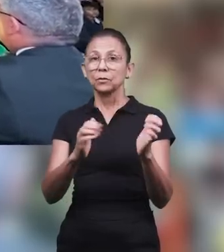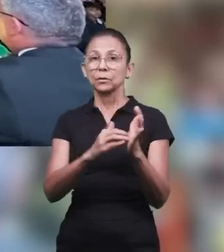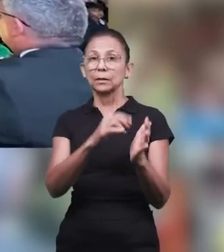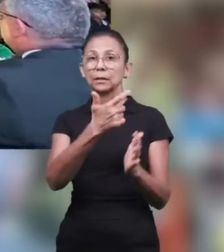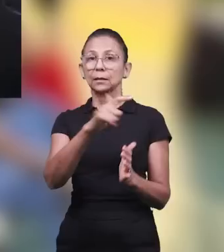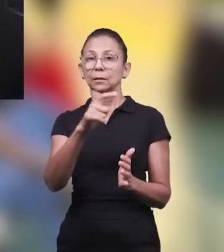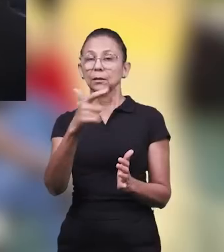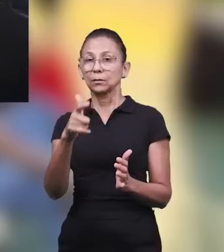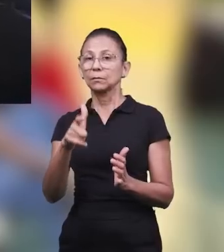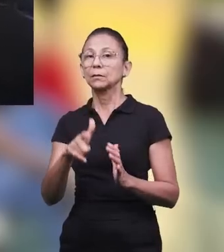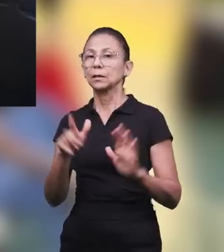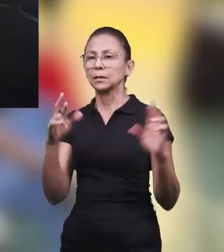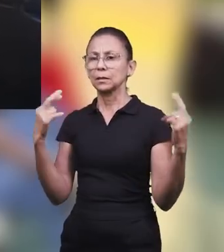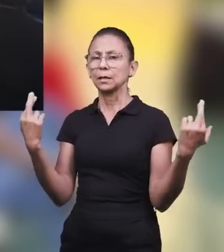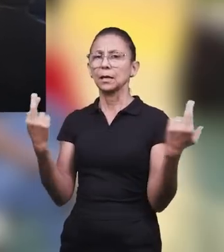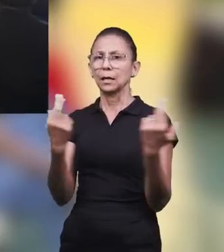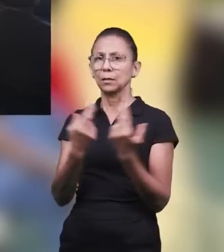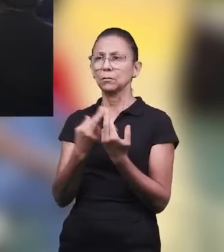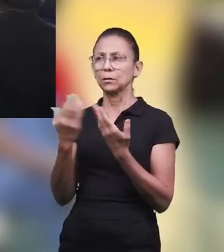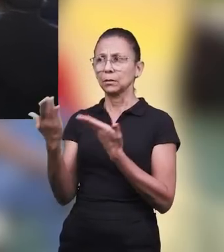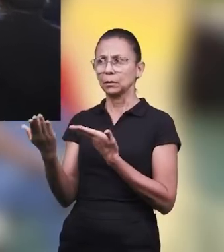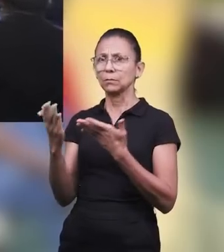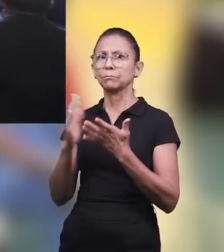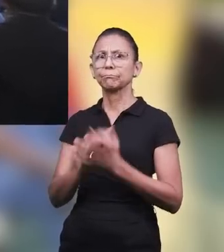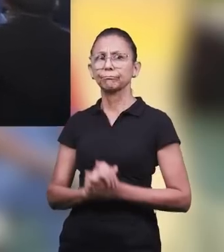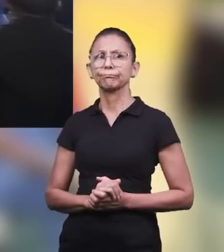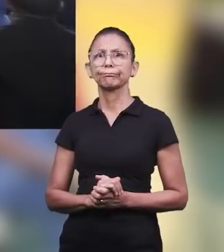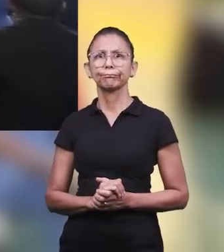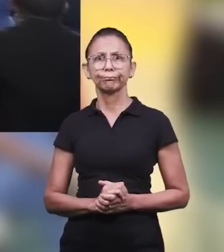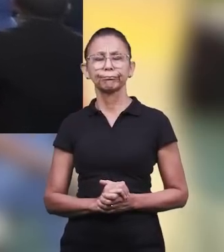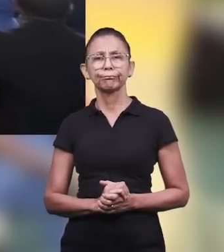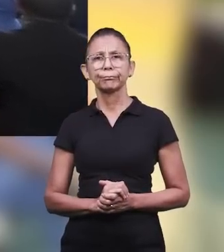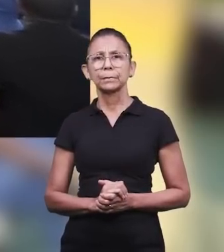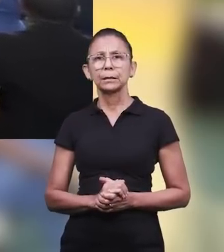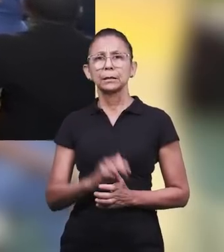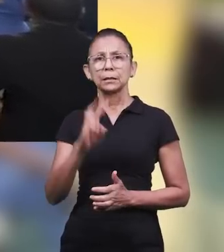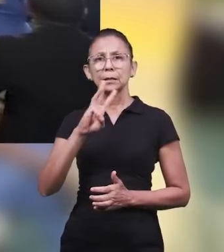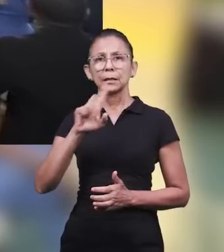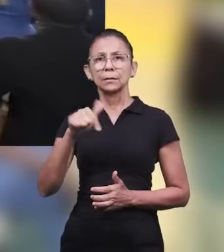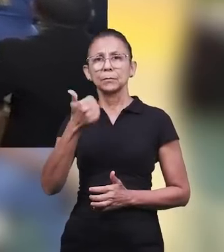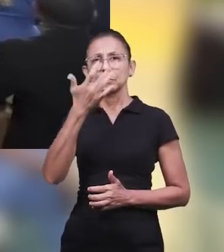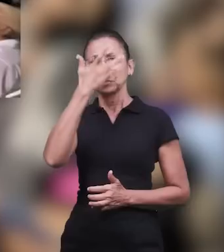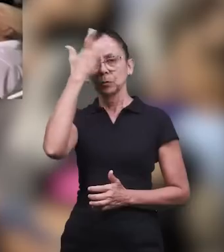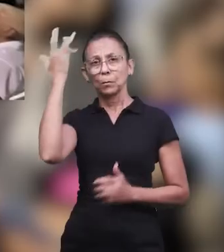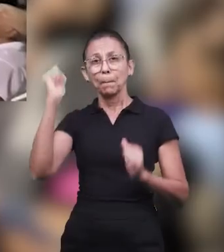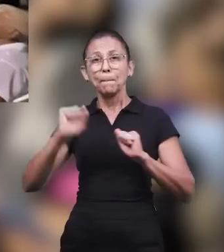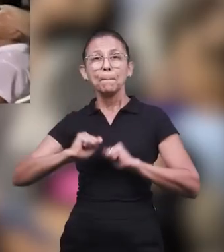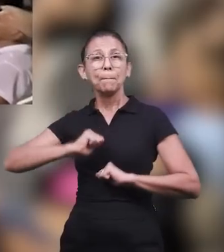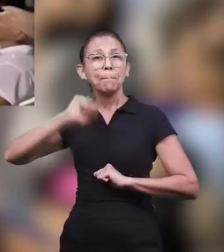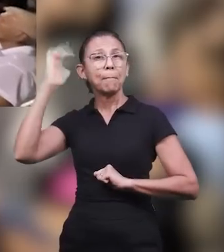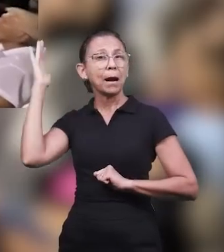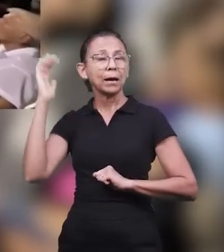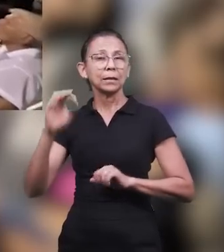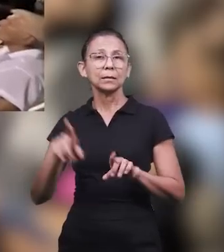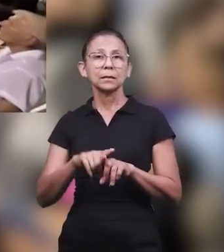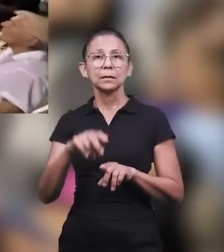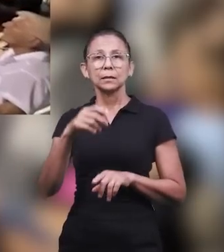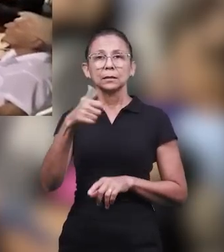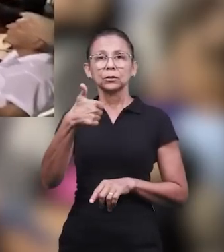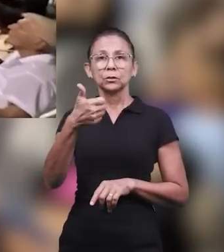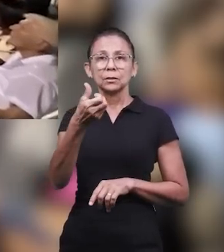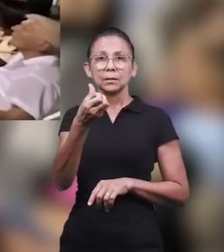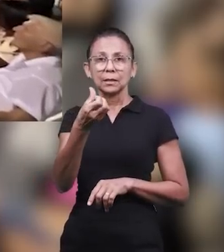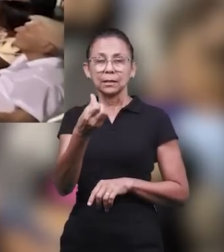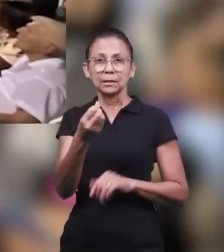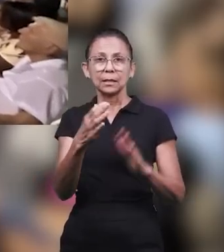na quadra poliesportiva da cidade mais de 3.000 pessoas, e foram 16 igrejas e